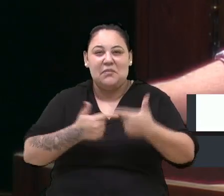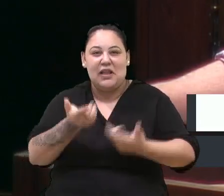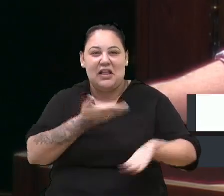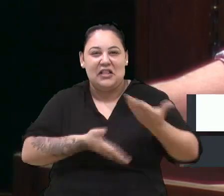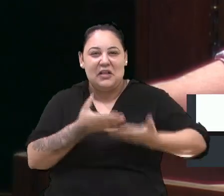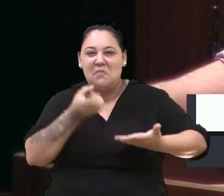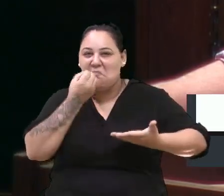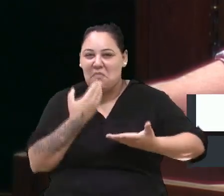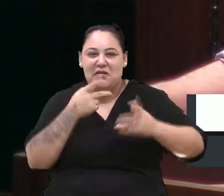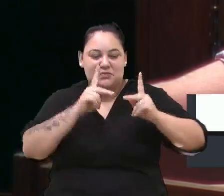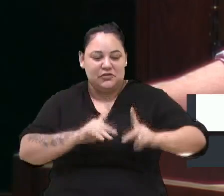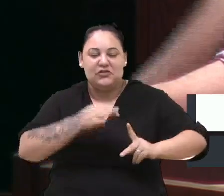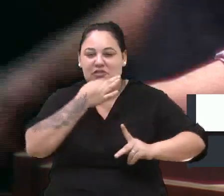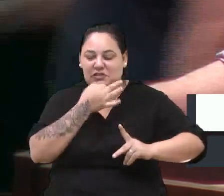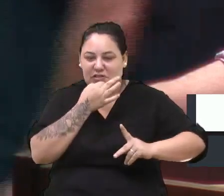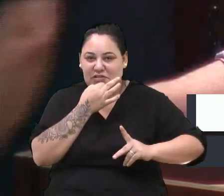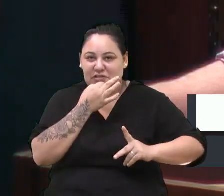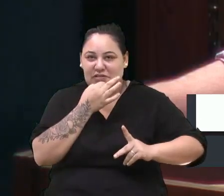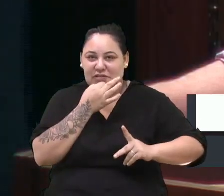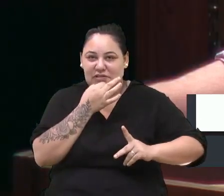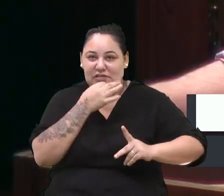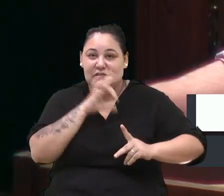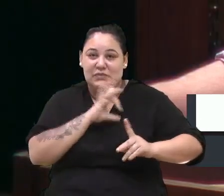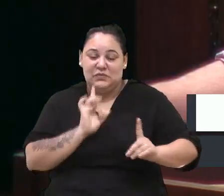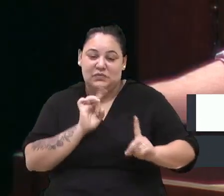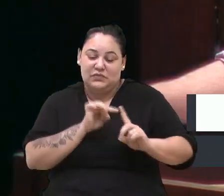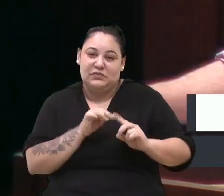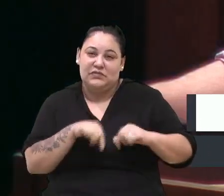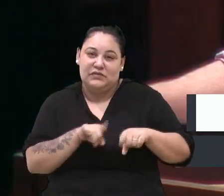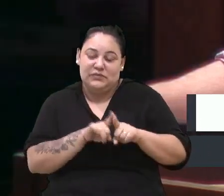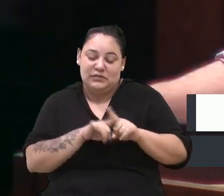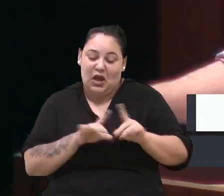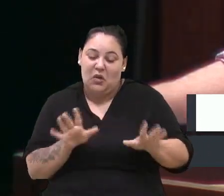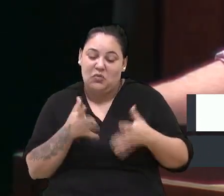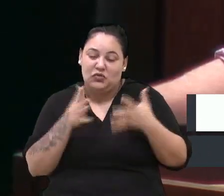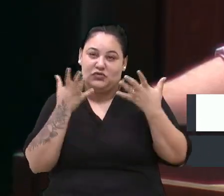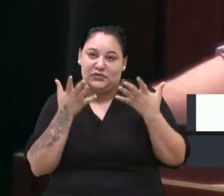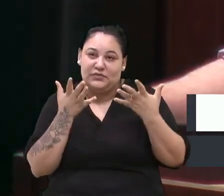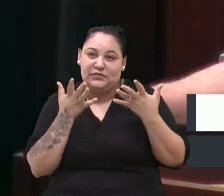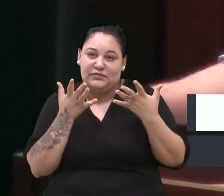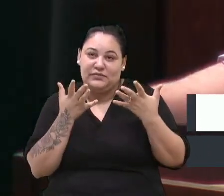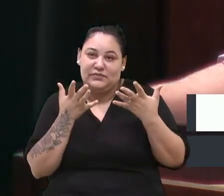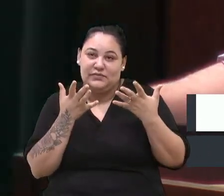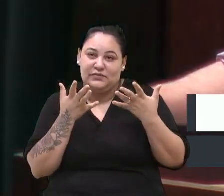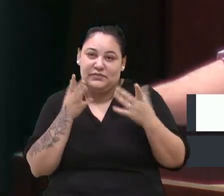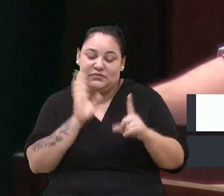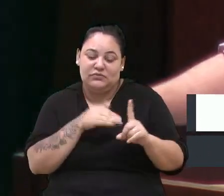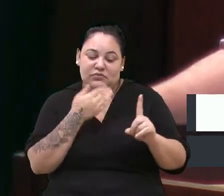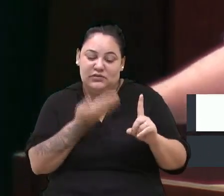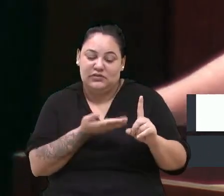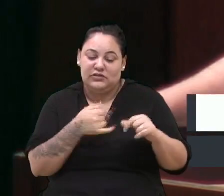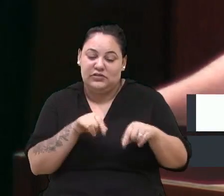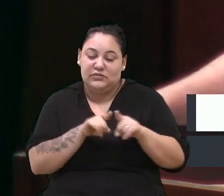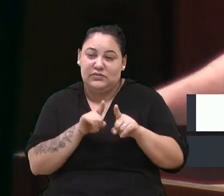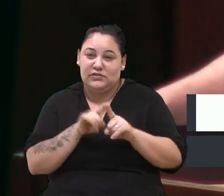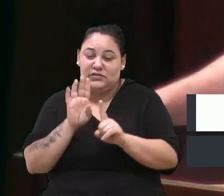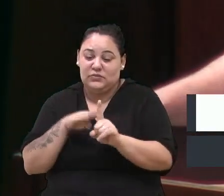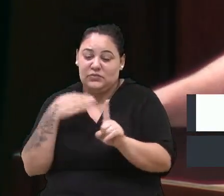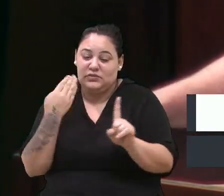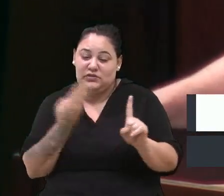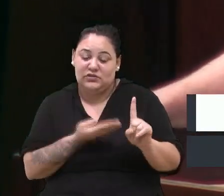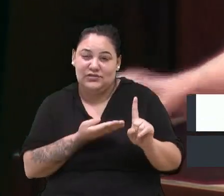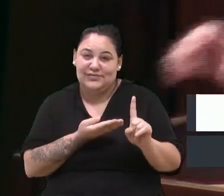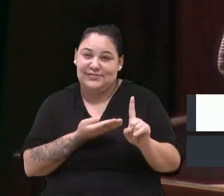público, e com isso me motivou essa homenagem, e homenageando